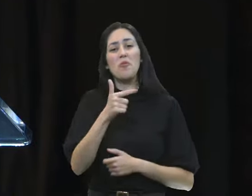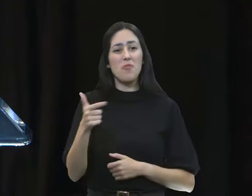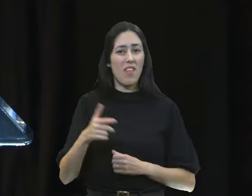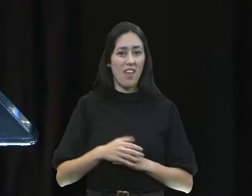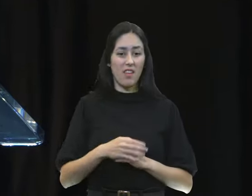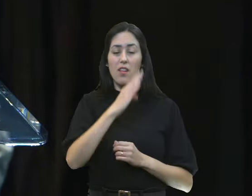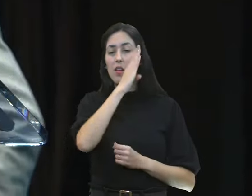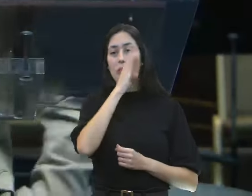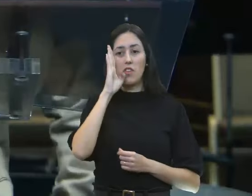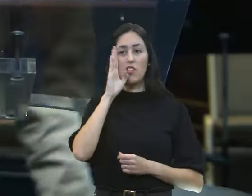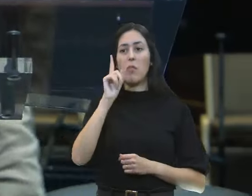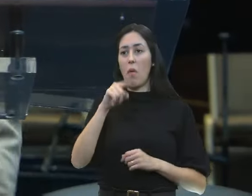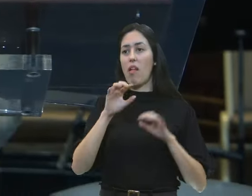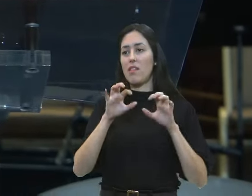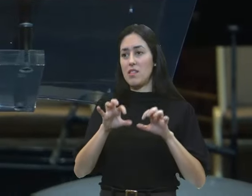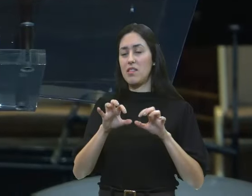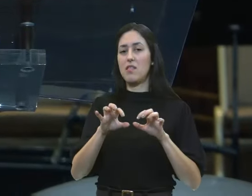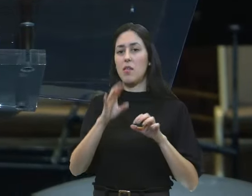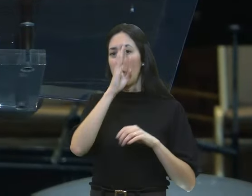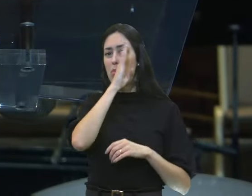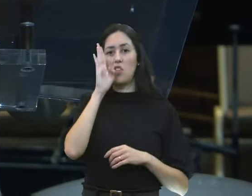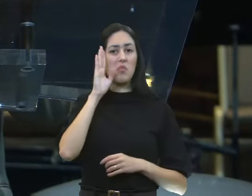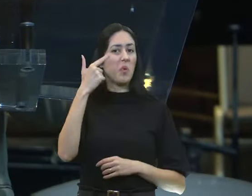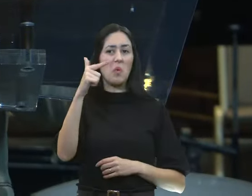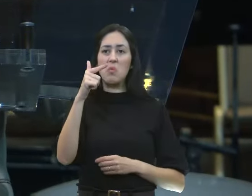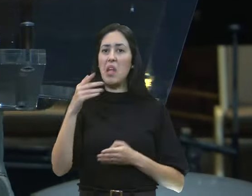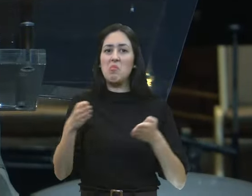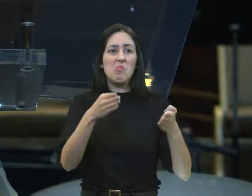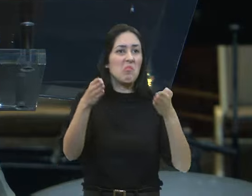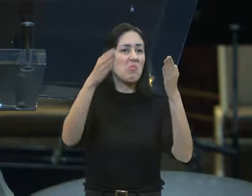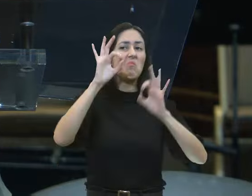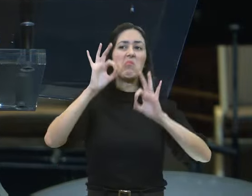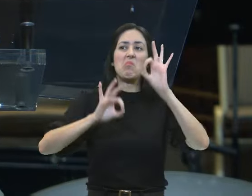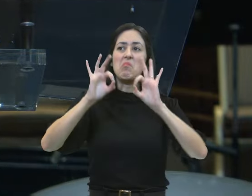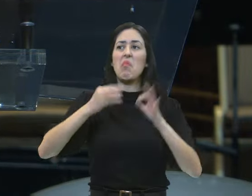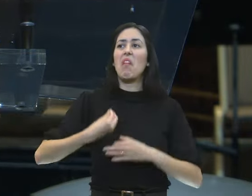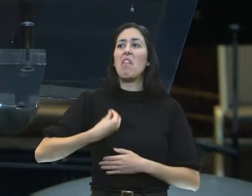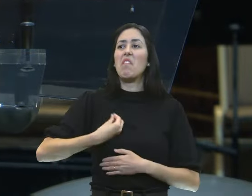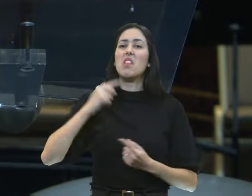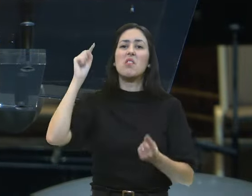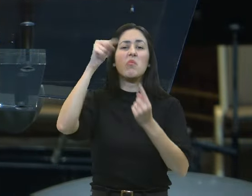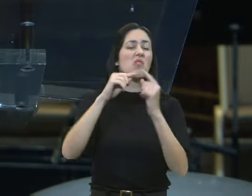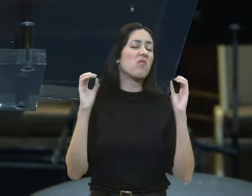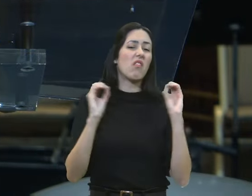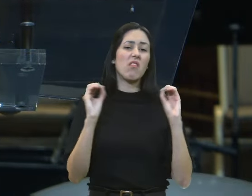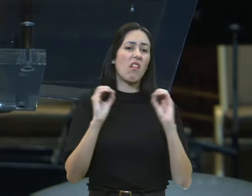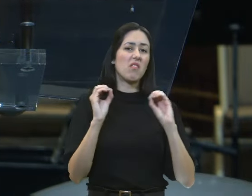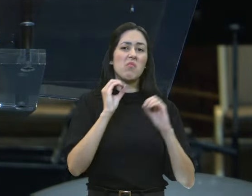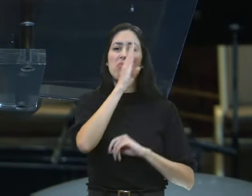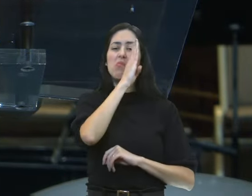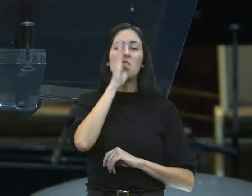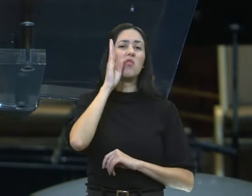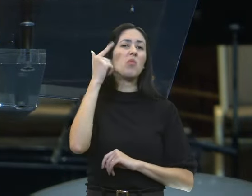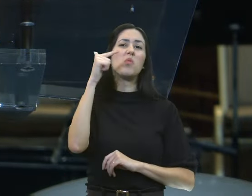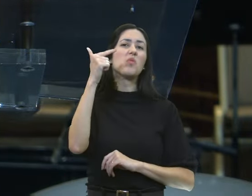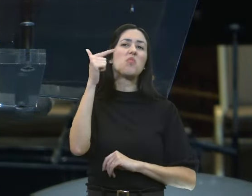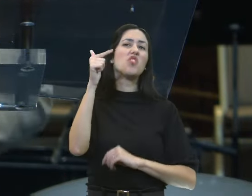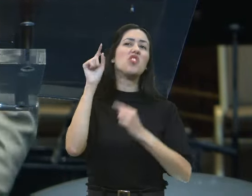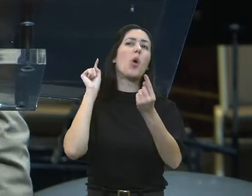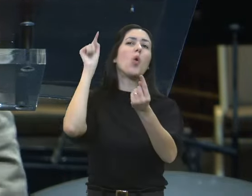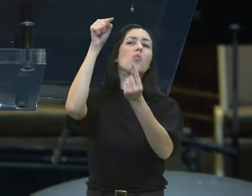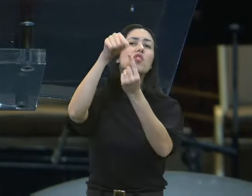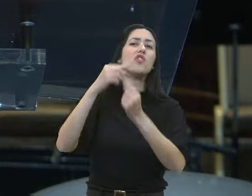Sem rumo, sem plano, sem vida, sem poder enxergar perspectiva para a vida